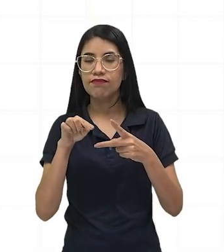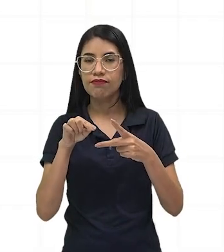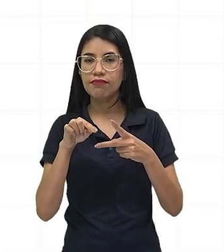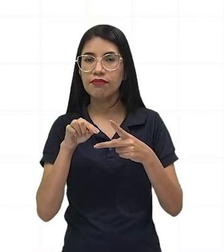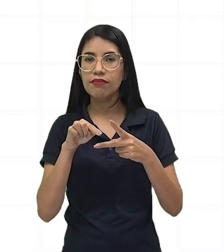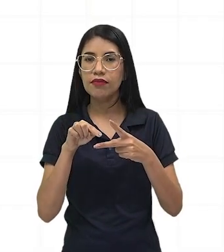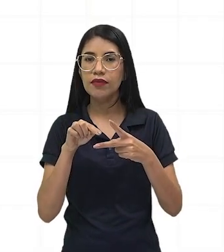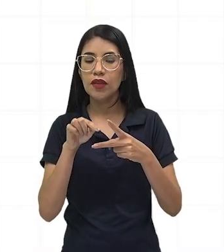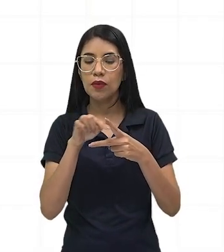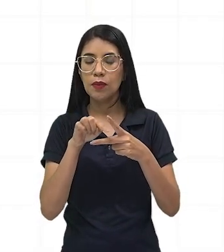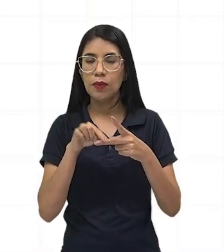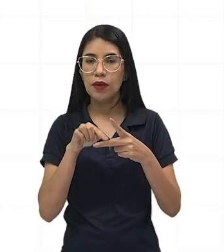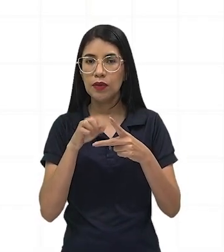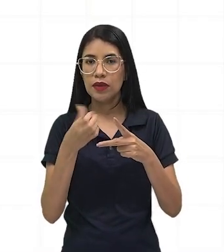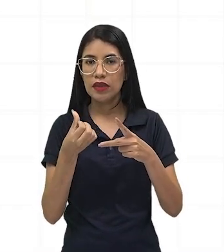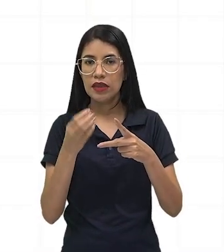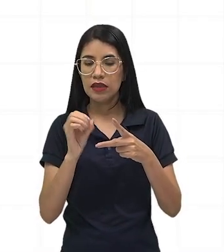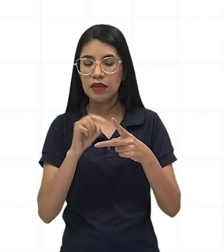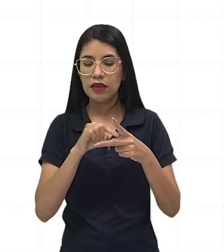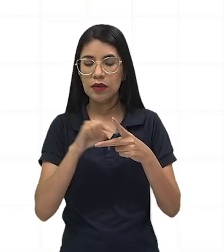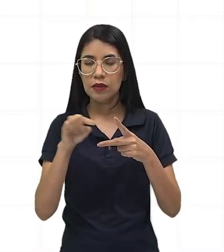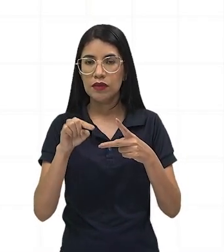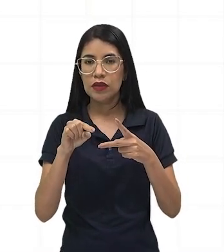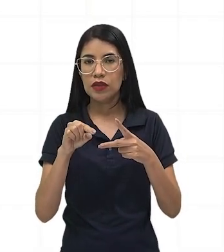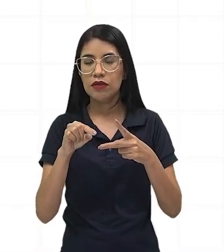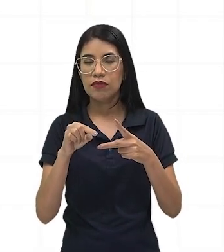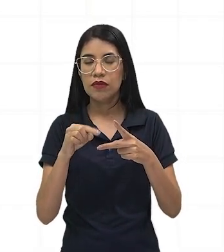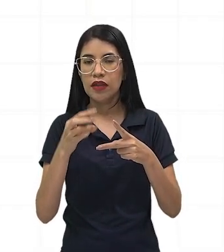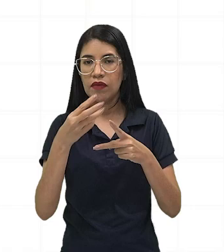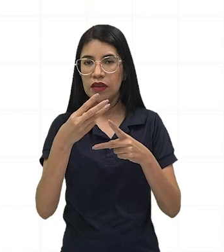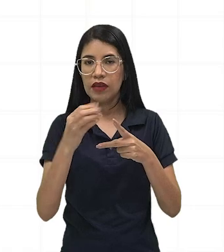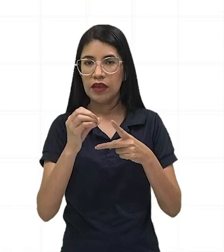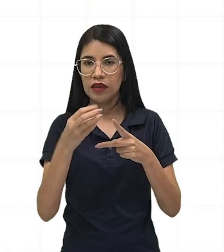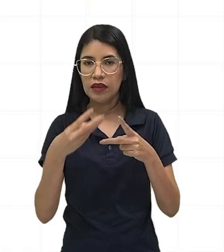Minha bissetriz é o meu segmento O,